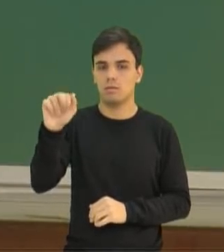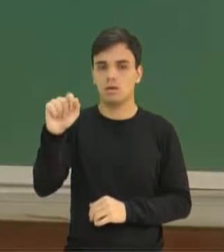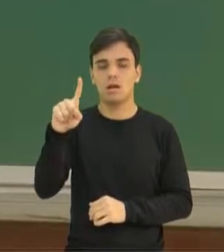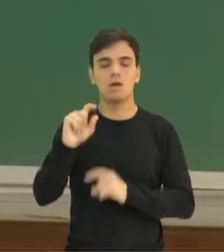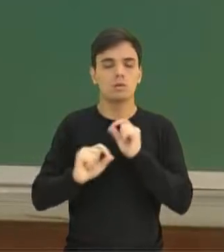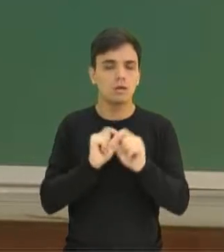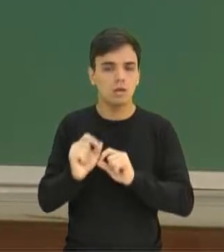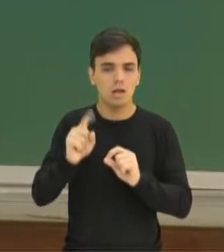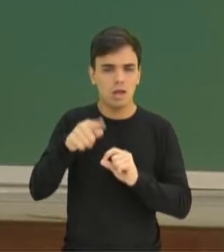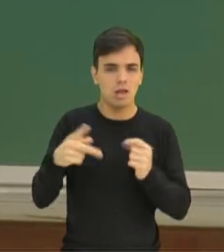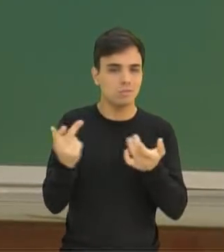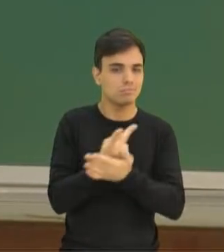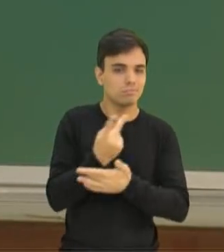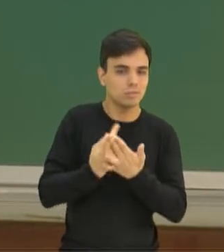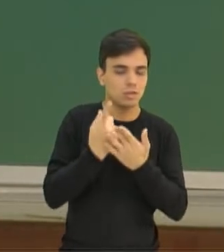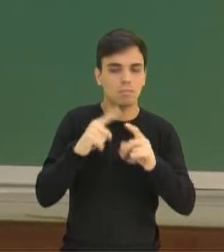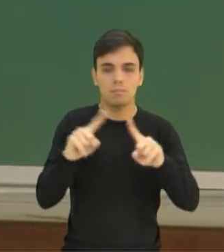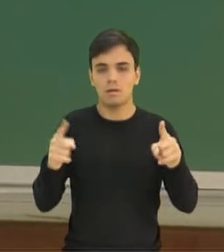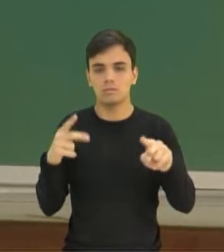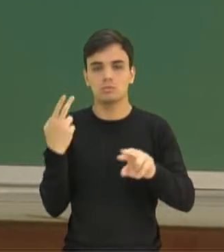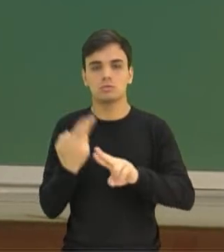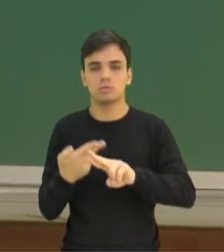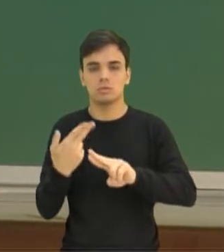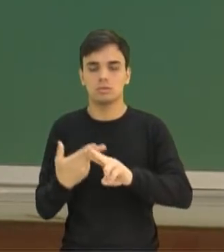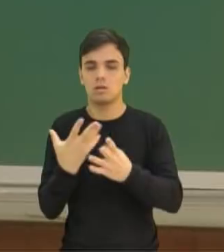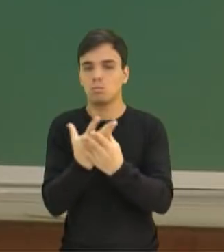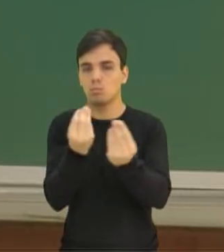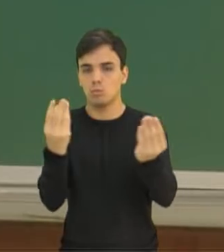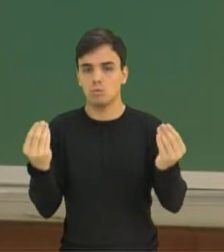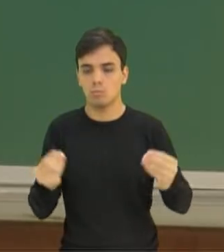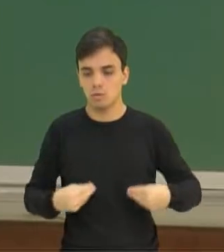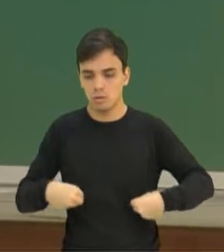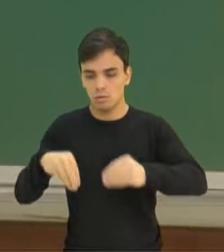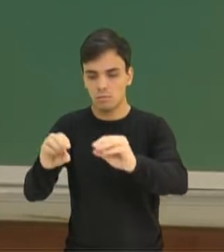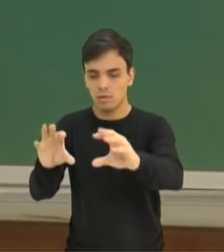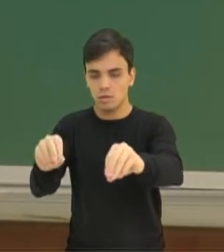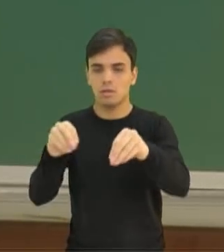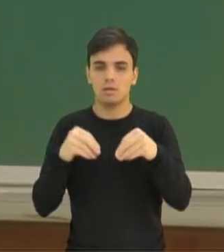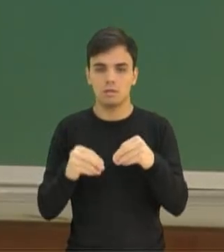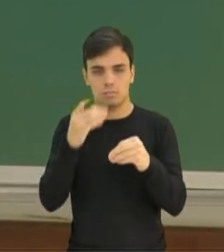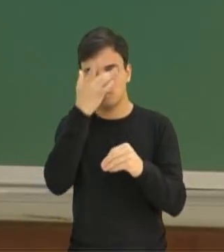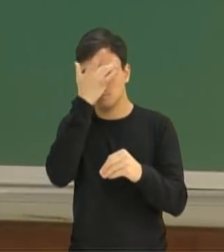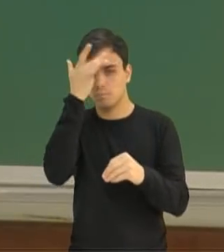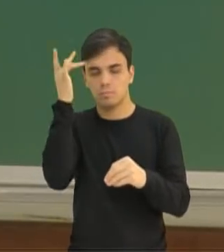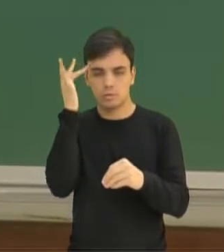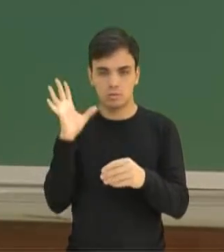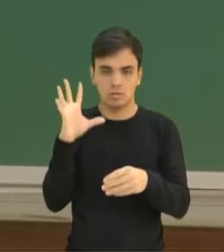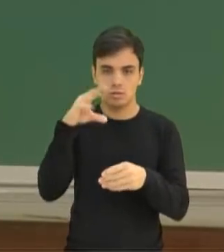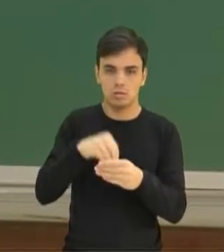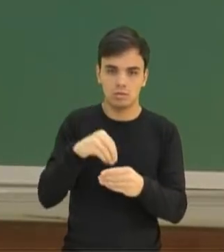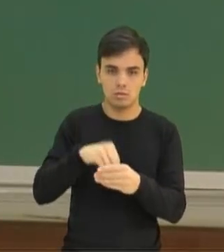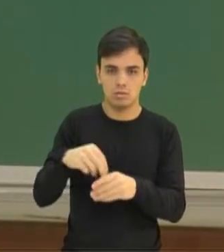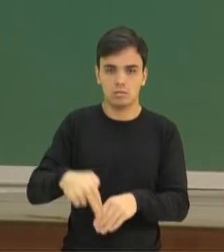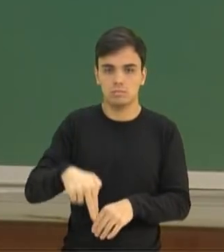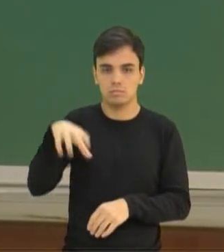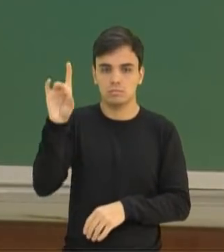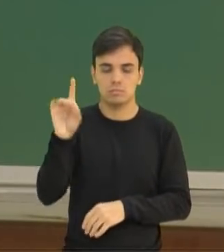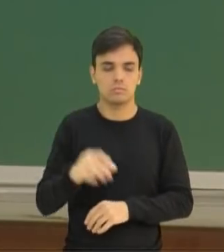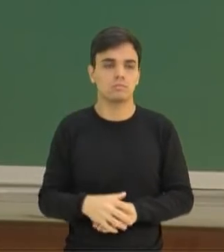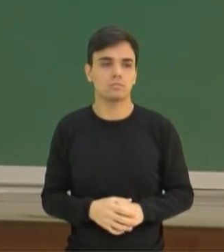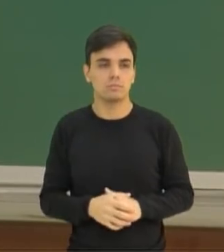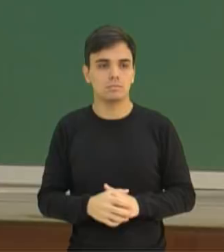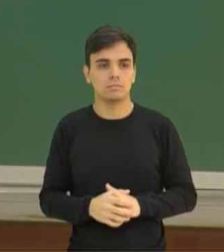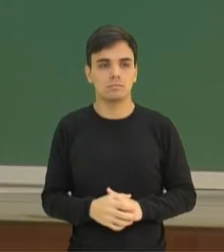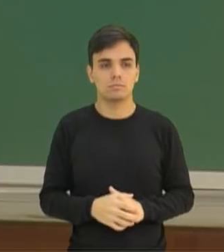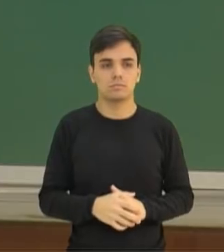muito utilizado para transportar para as pessoas irem e virem, principalmente no interior do Nordeste, certo? Trouxe